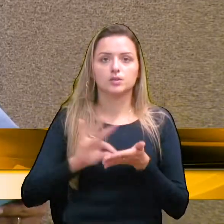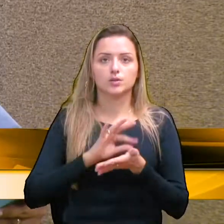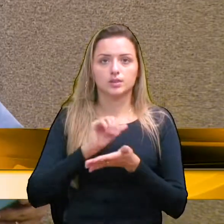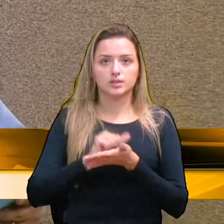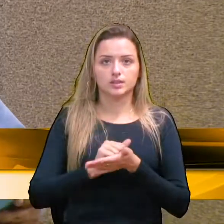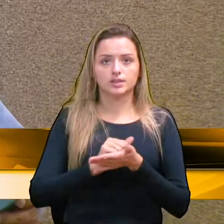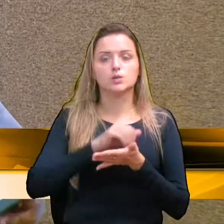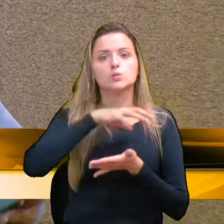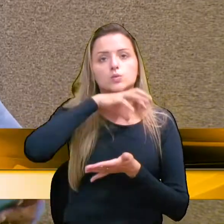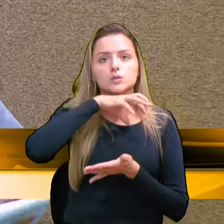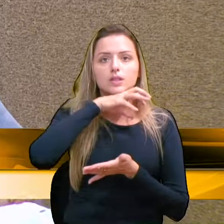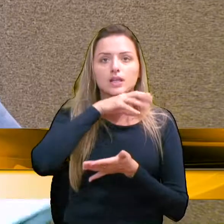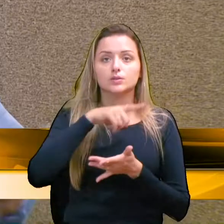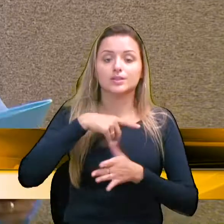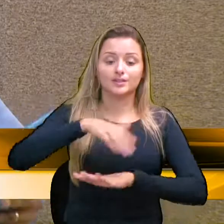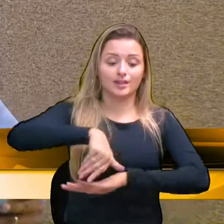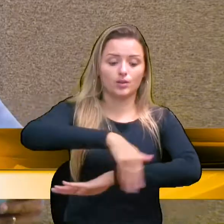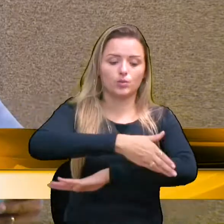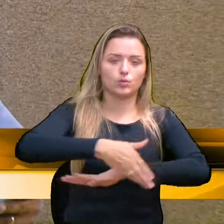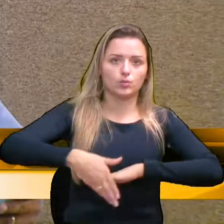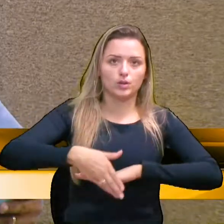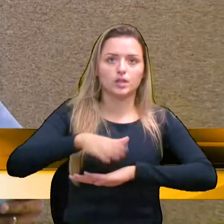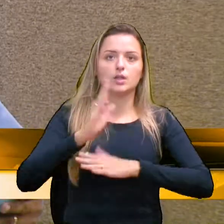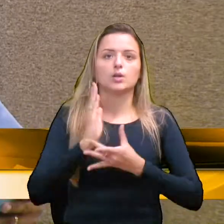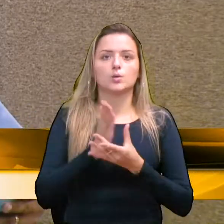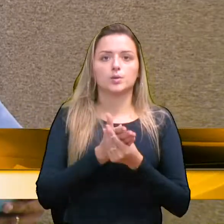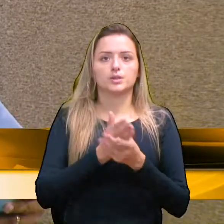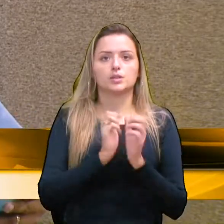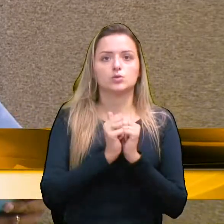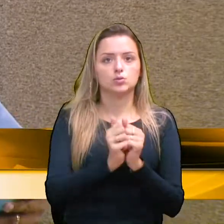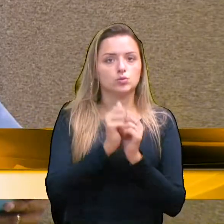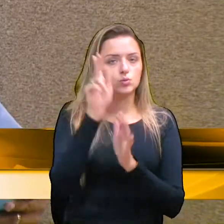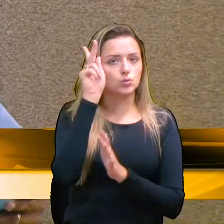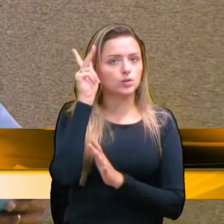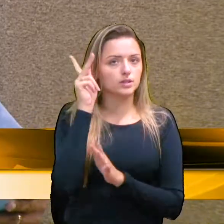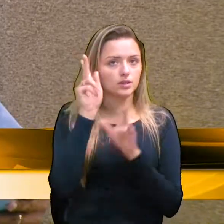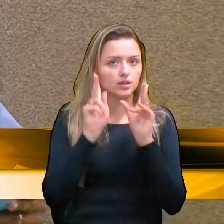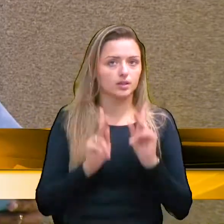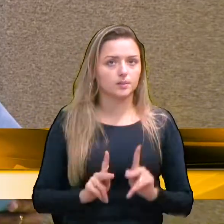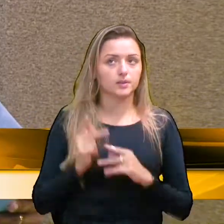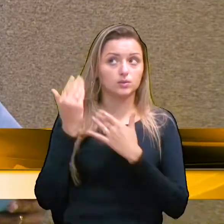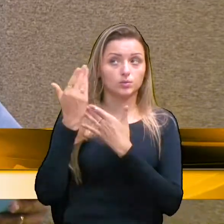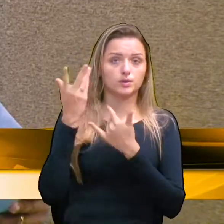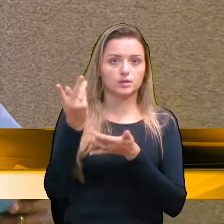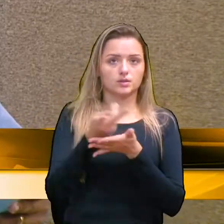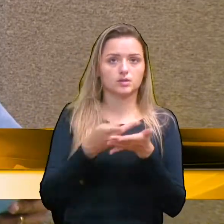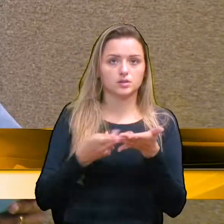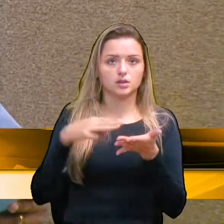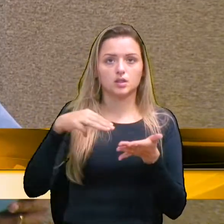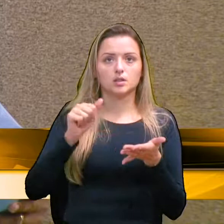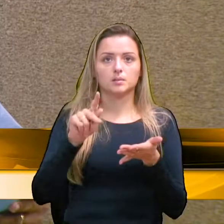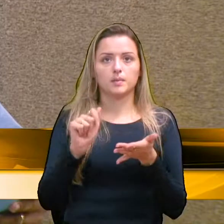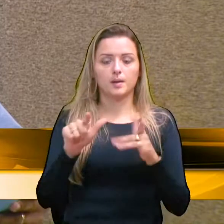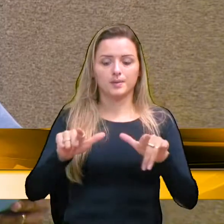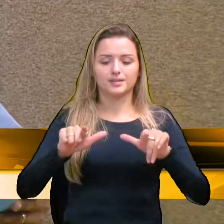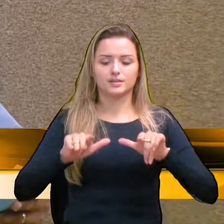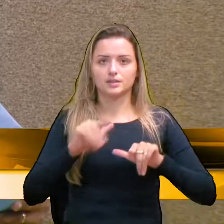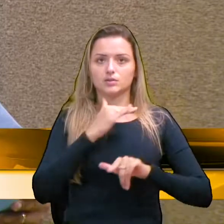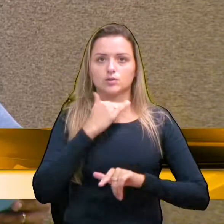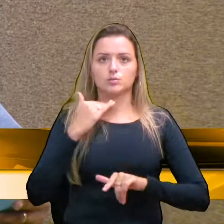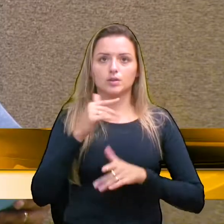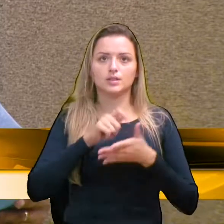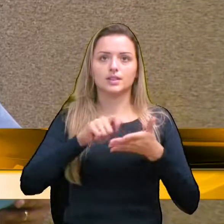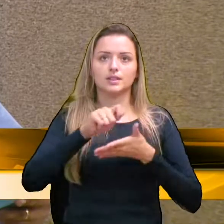áreas viárias. O processo vem instruído com a biografia do homenageado, mapa, certidão de óbito e abaixo-assinado